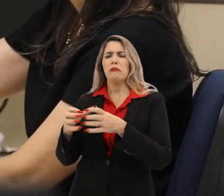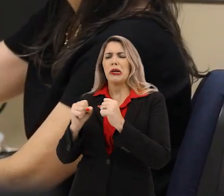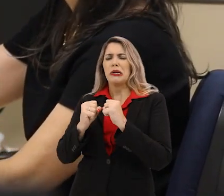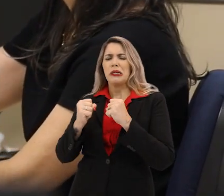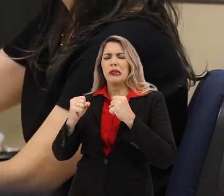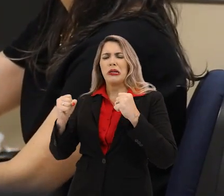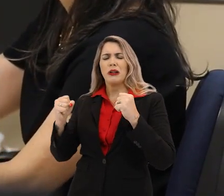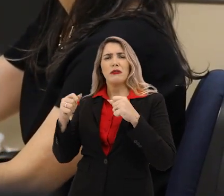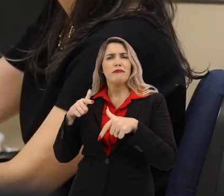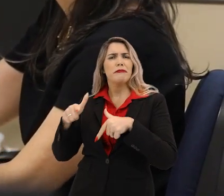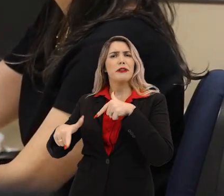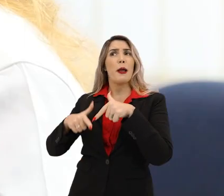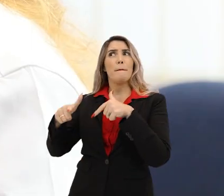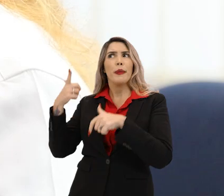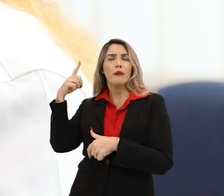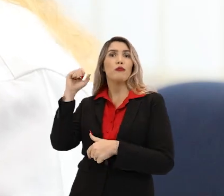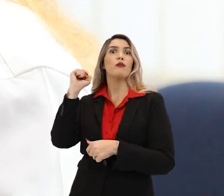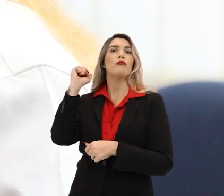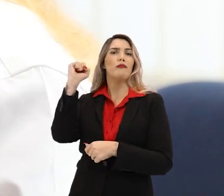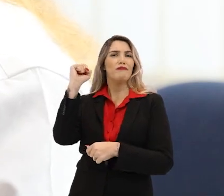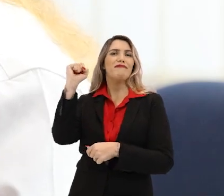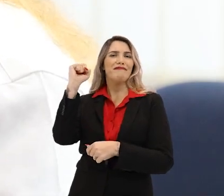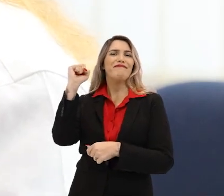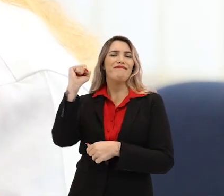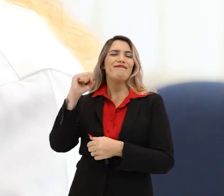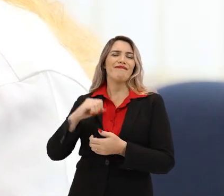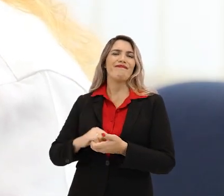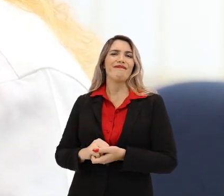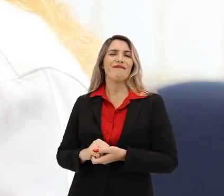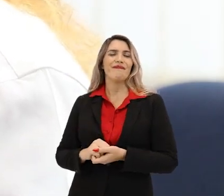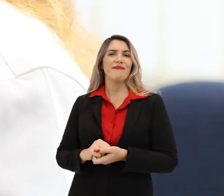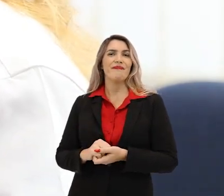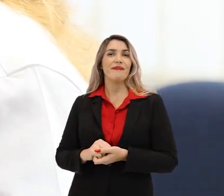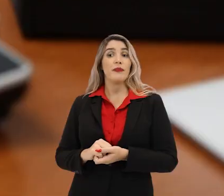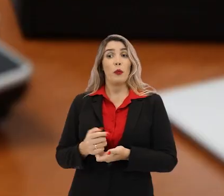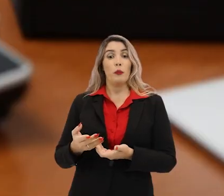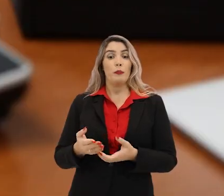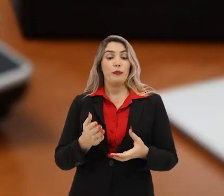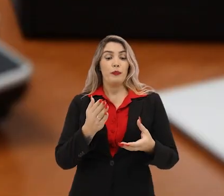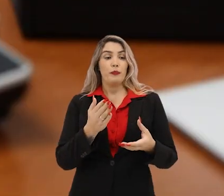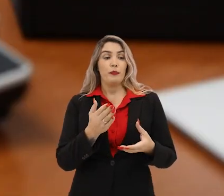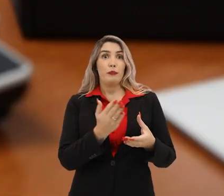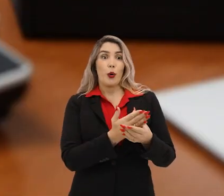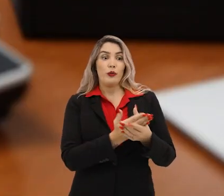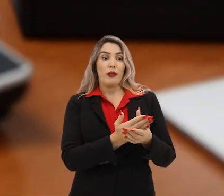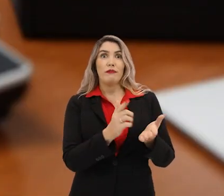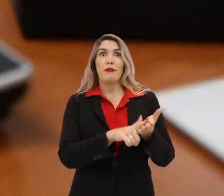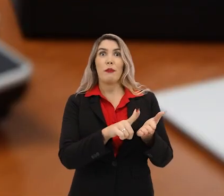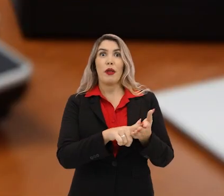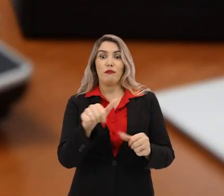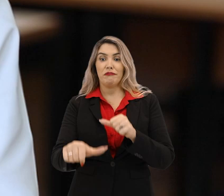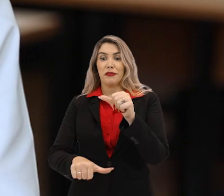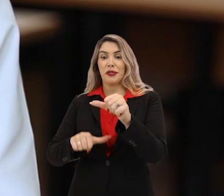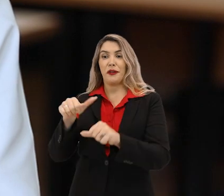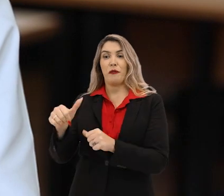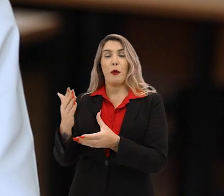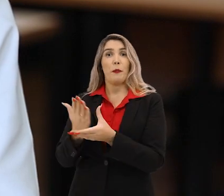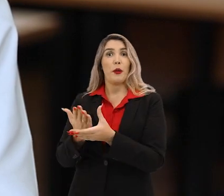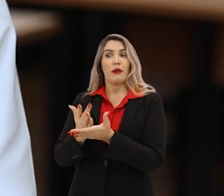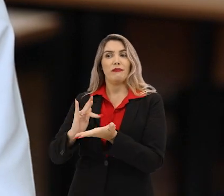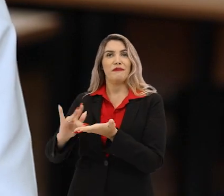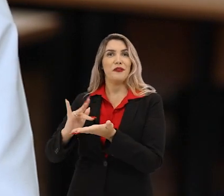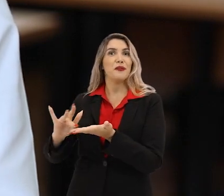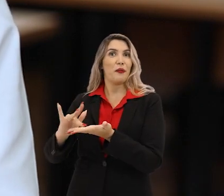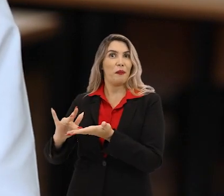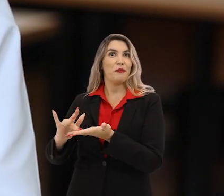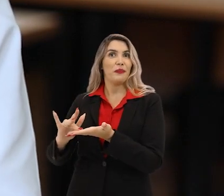grandes feitos e grandes trabalhos na área de transformação digital. Saímos do processo papel, fomos para o processo